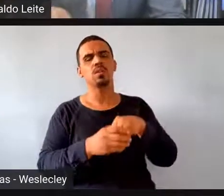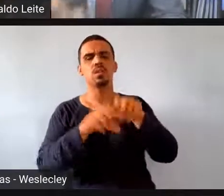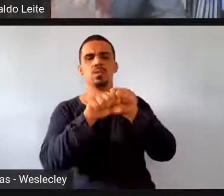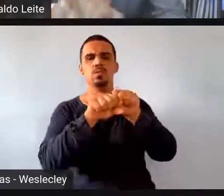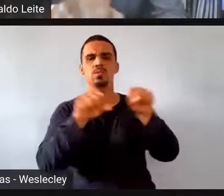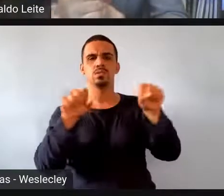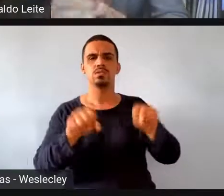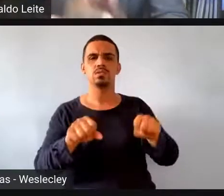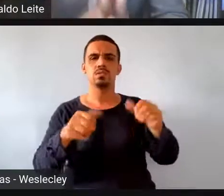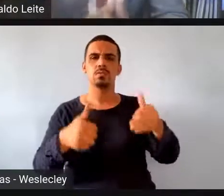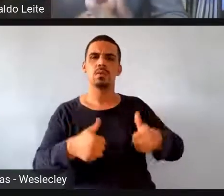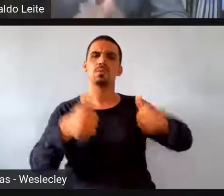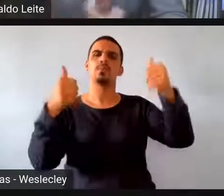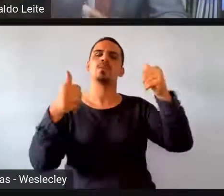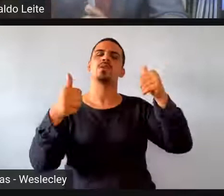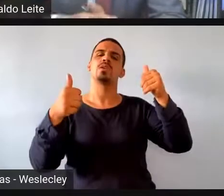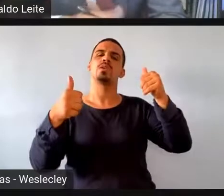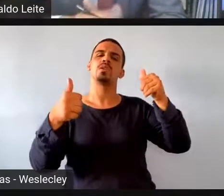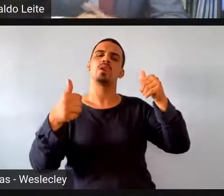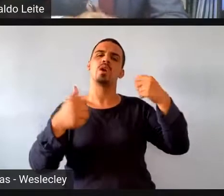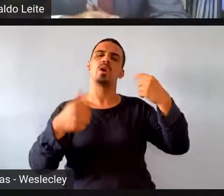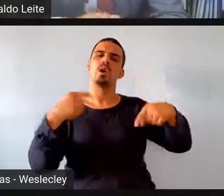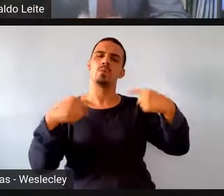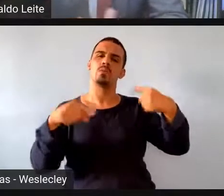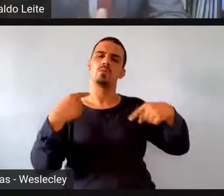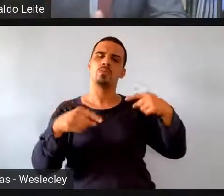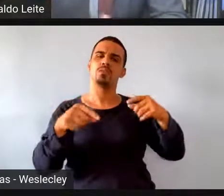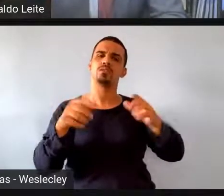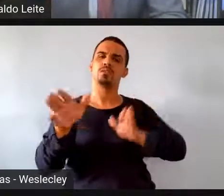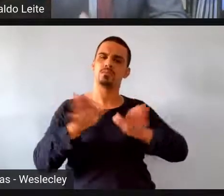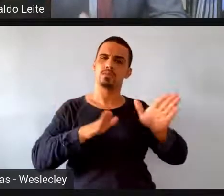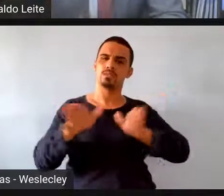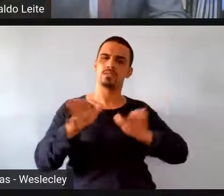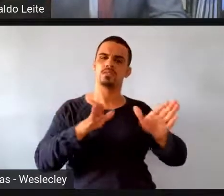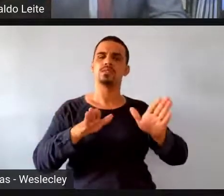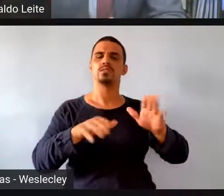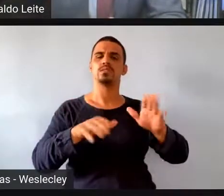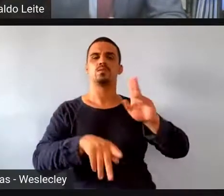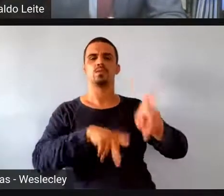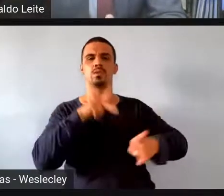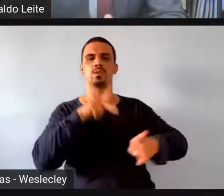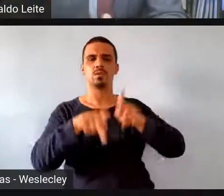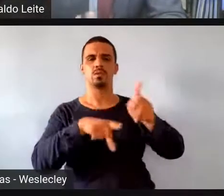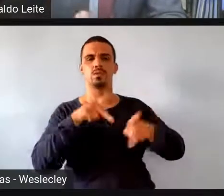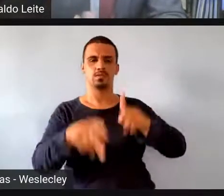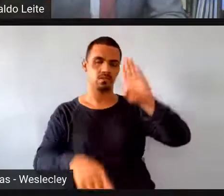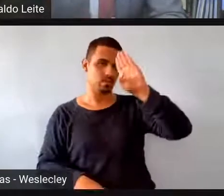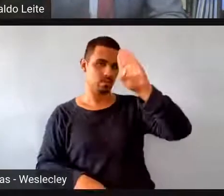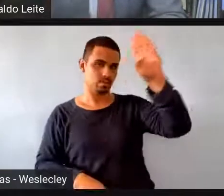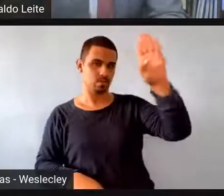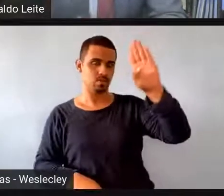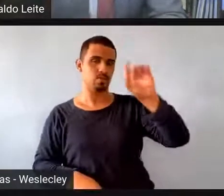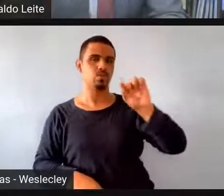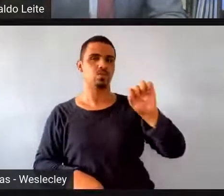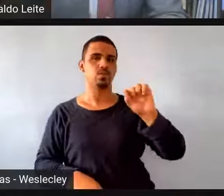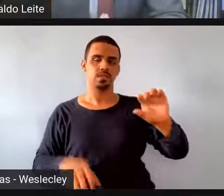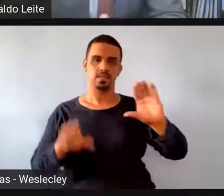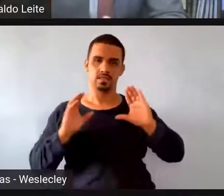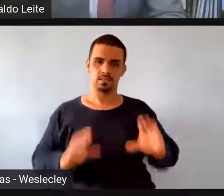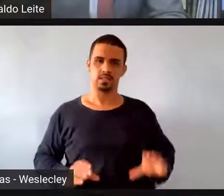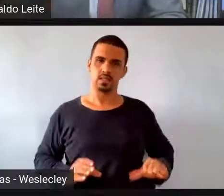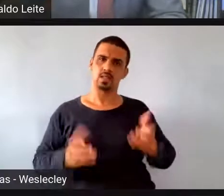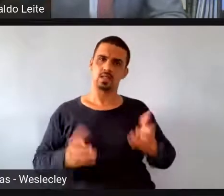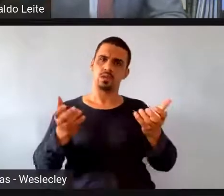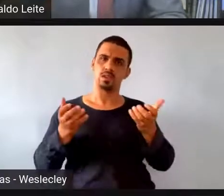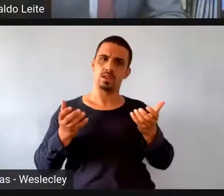mais permeável, né? O jogo, a política mais acessível para a população e principalmente para cidadãos